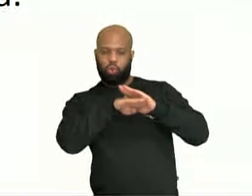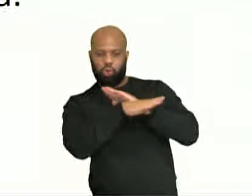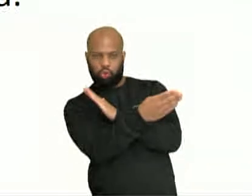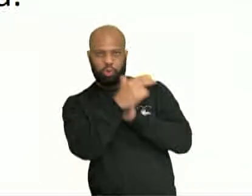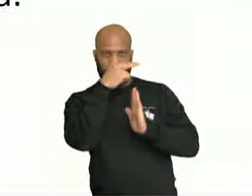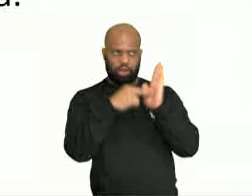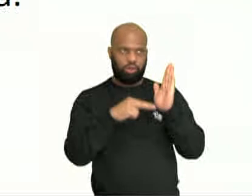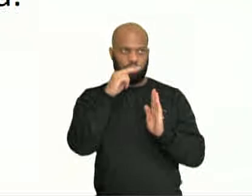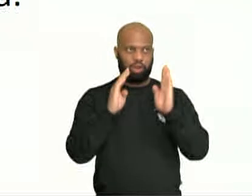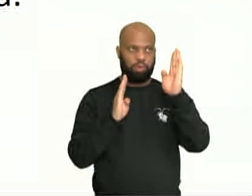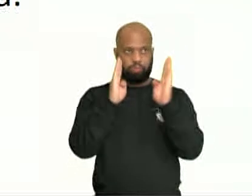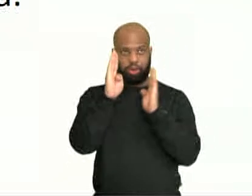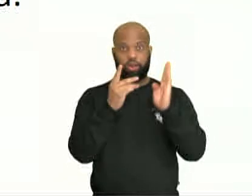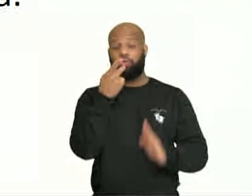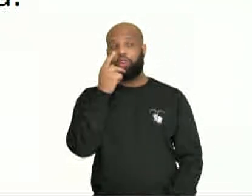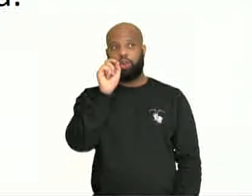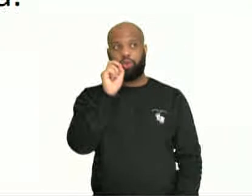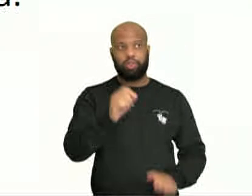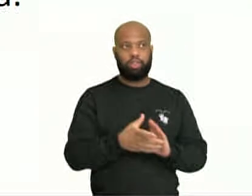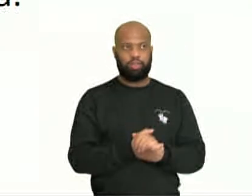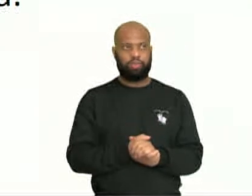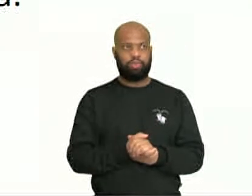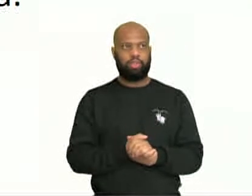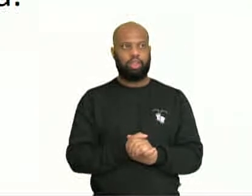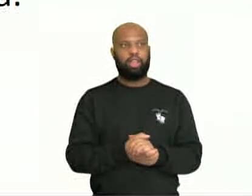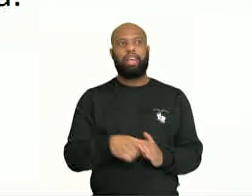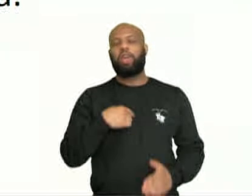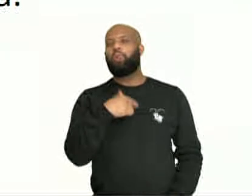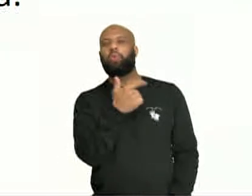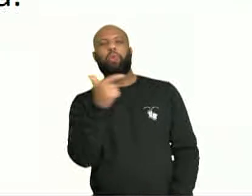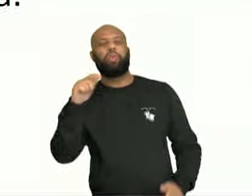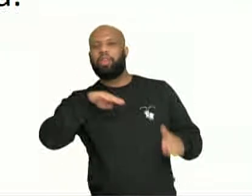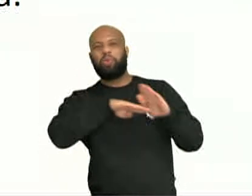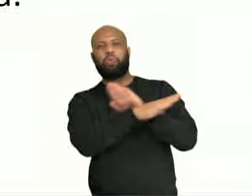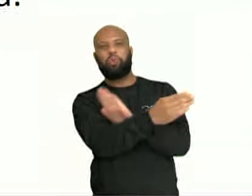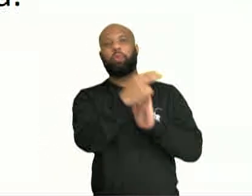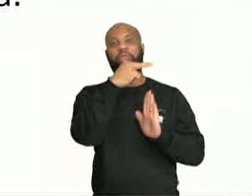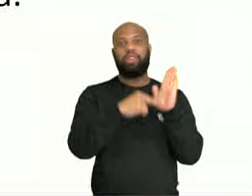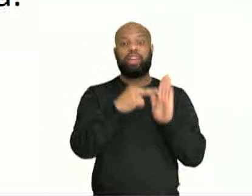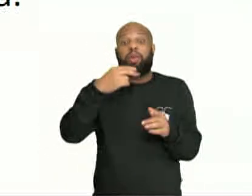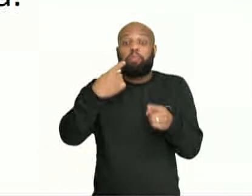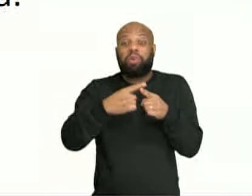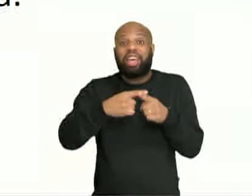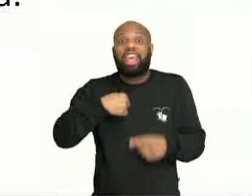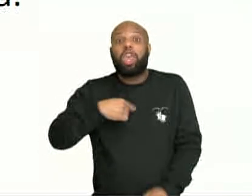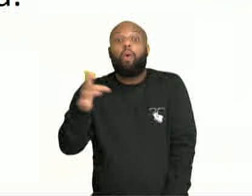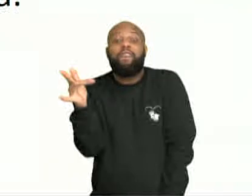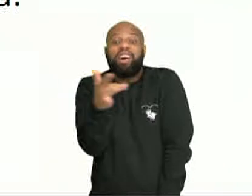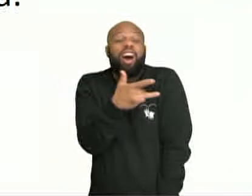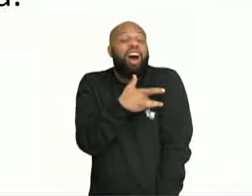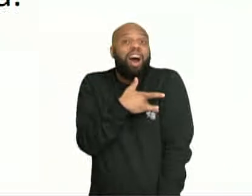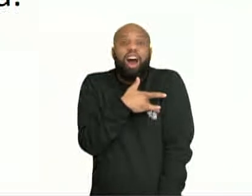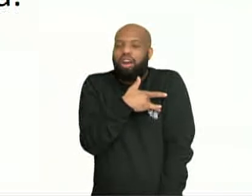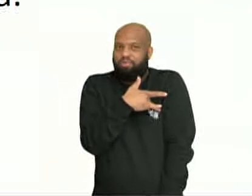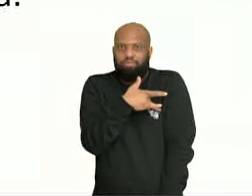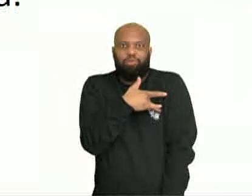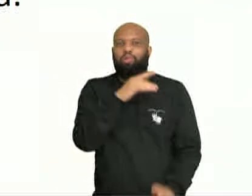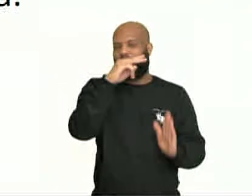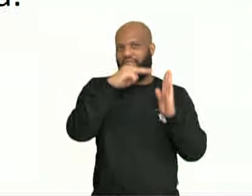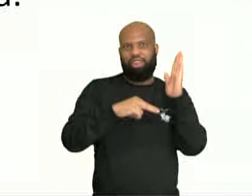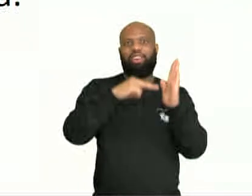vem dessa época, que ele diz, retomando o texto, eu não tenho o hábito da leitura, eu tenho a paixão